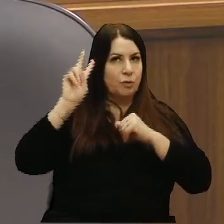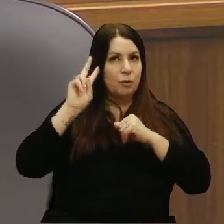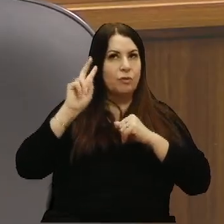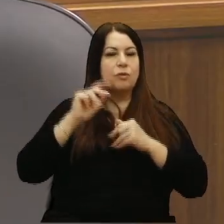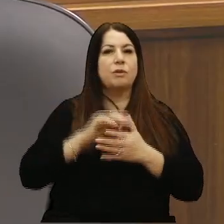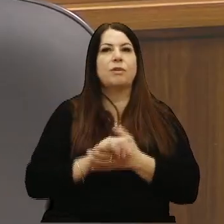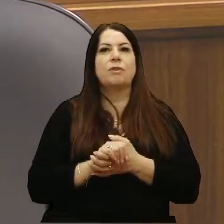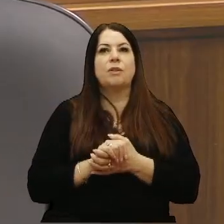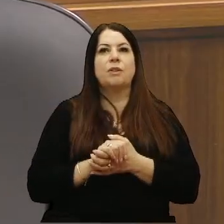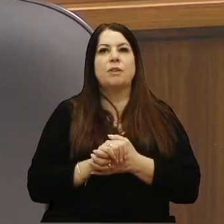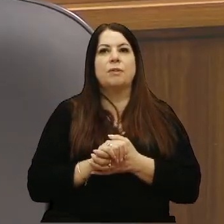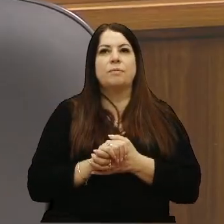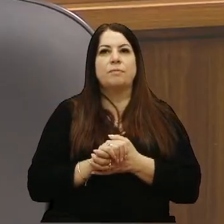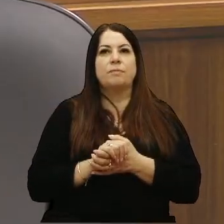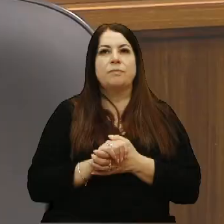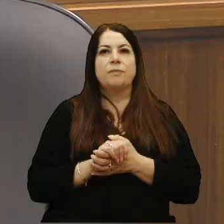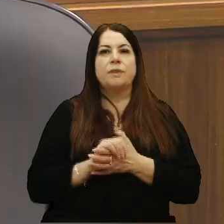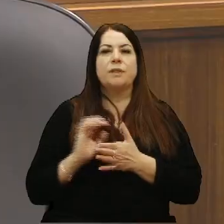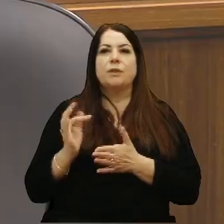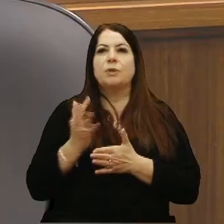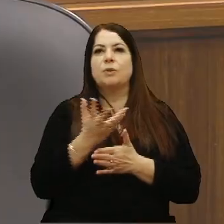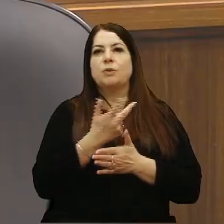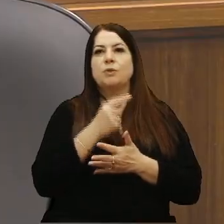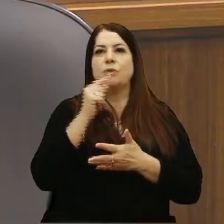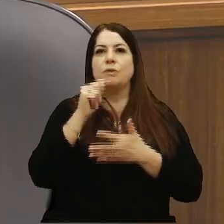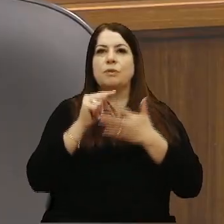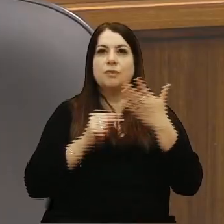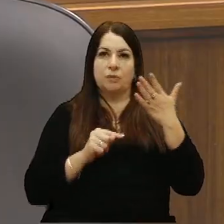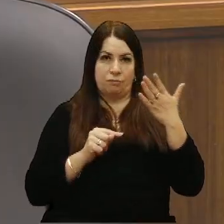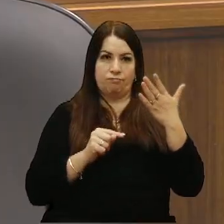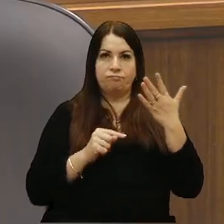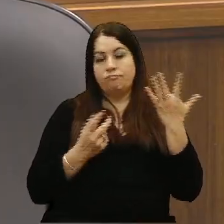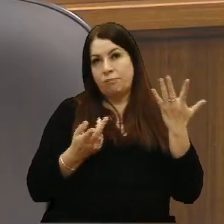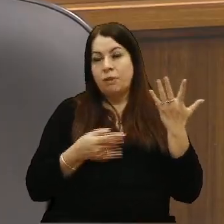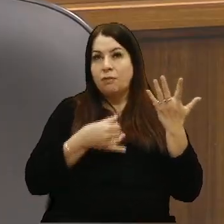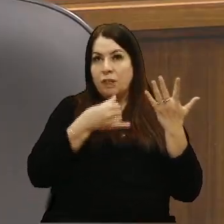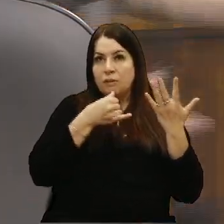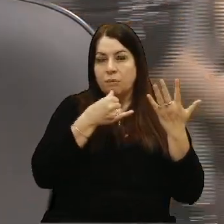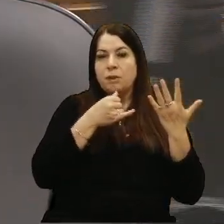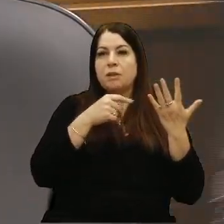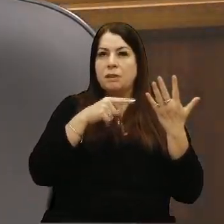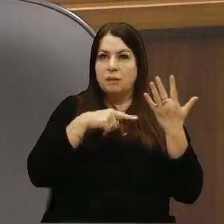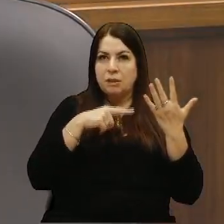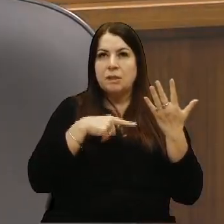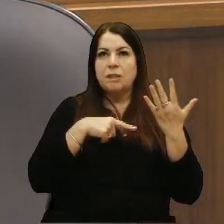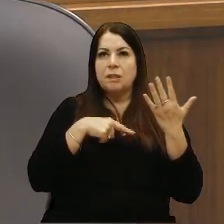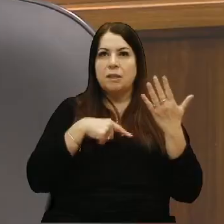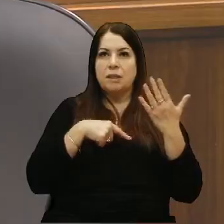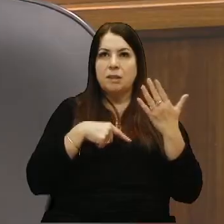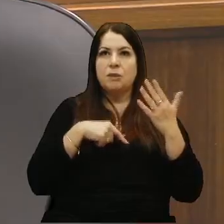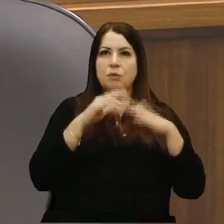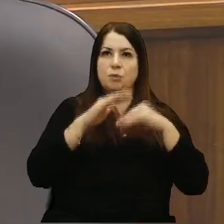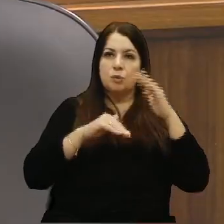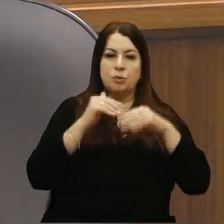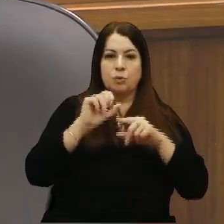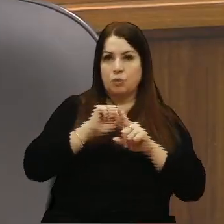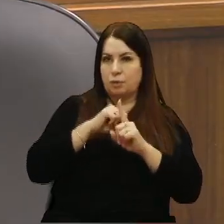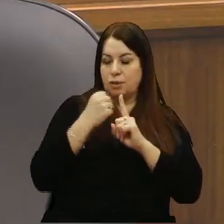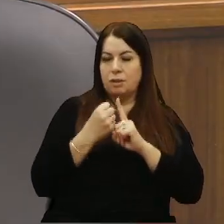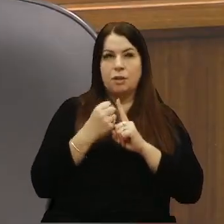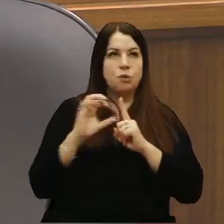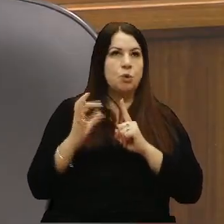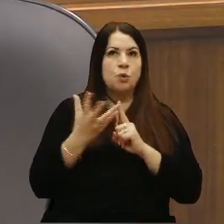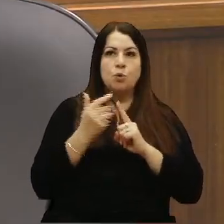diz respeito a todas as questões. Infelizmente, a gente tem uma construção na nossa sociedade que tudo